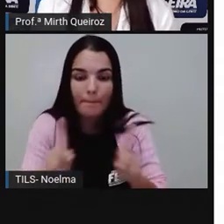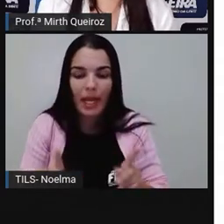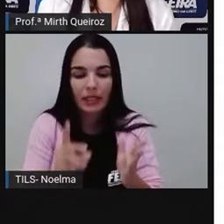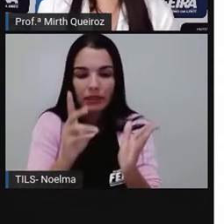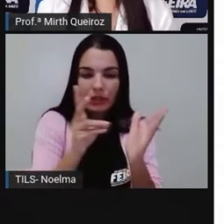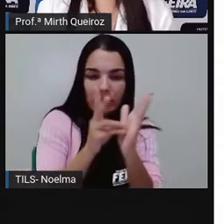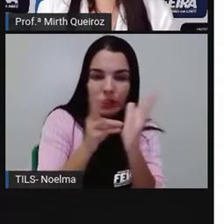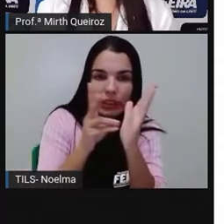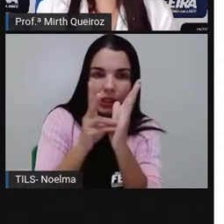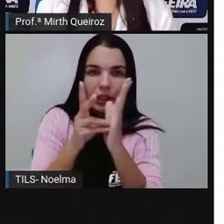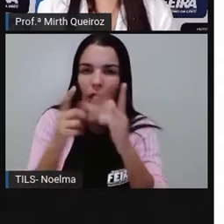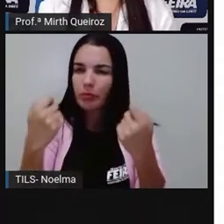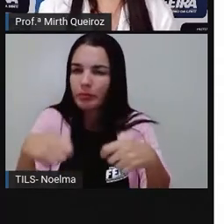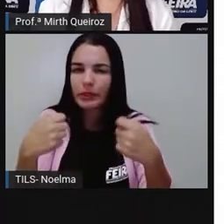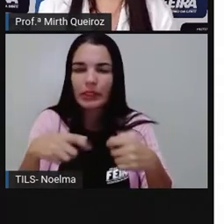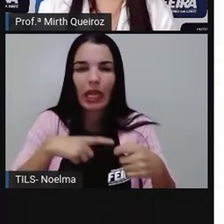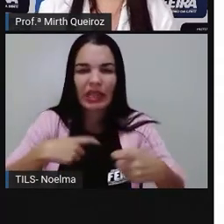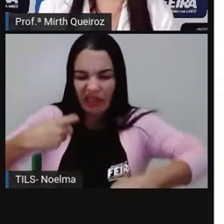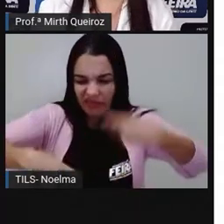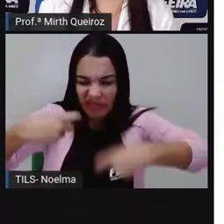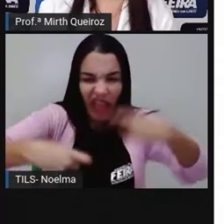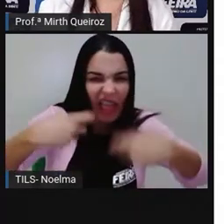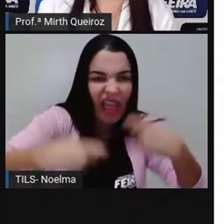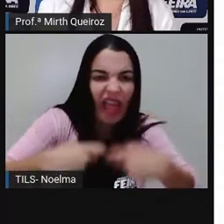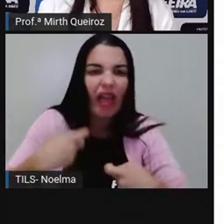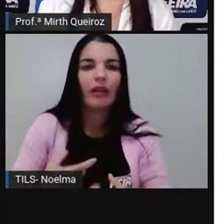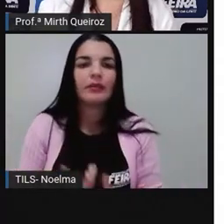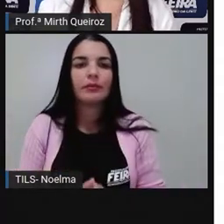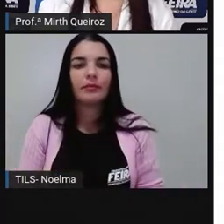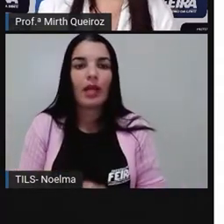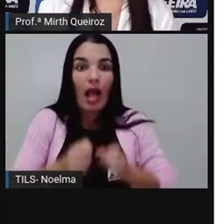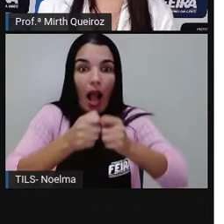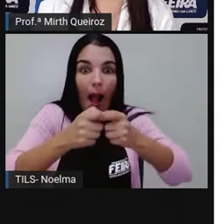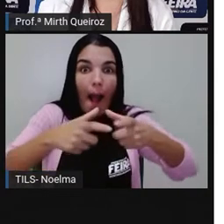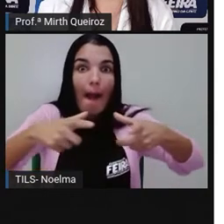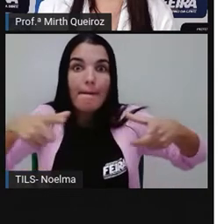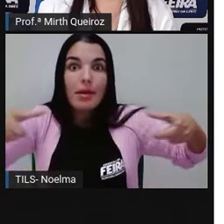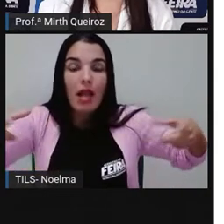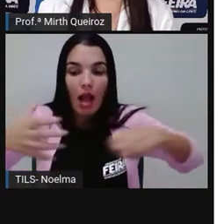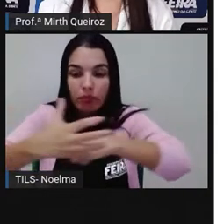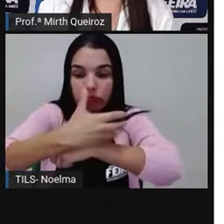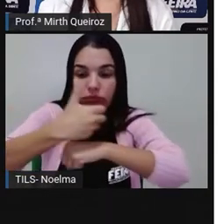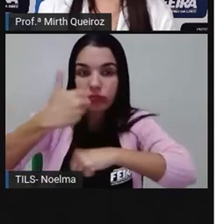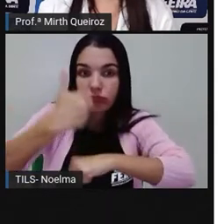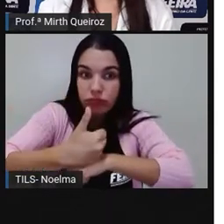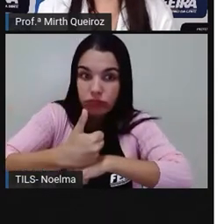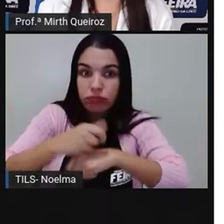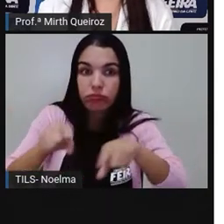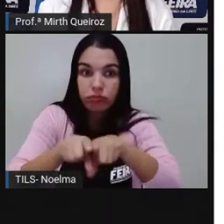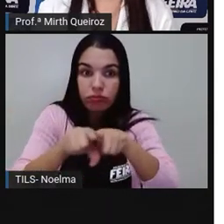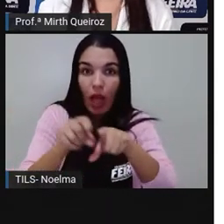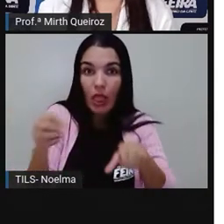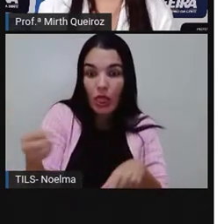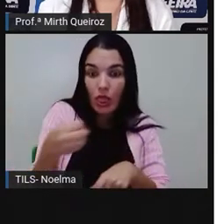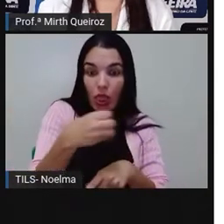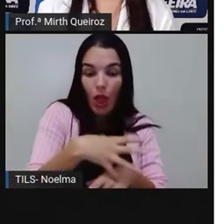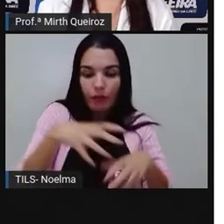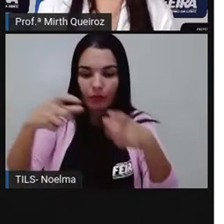que não se houvesse lá revoltas, ampliar a colonização com a criação de novas